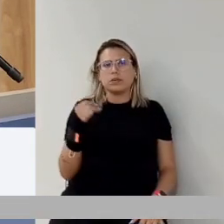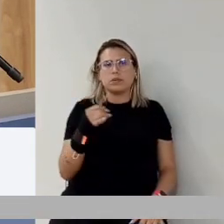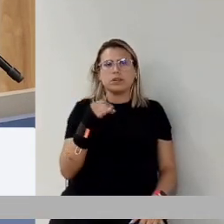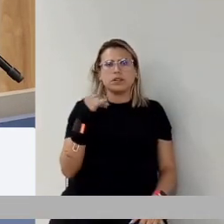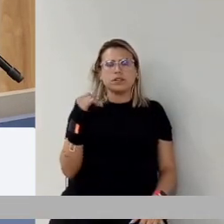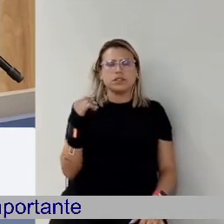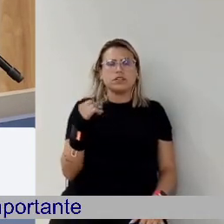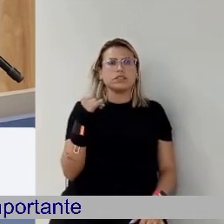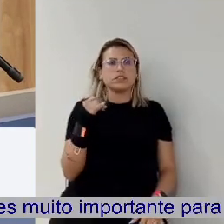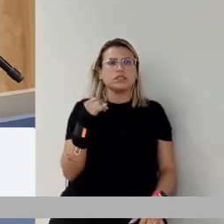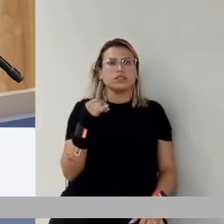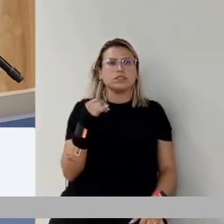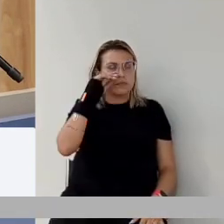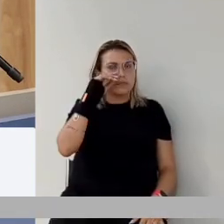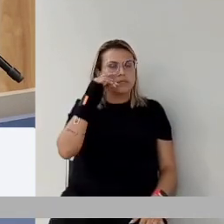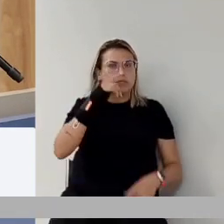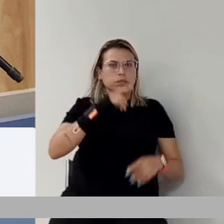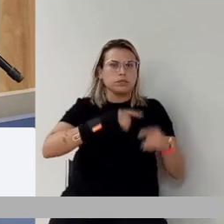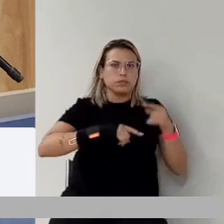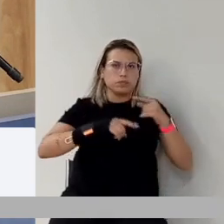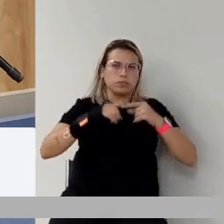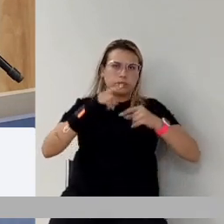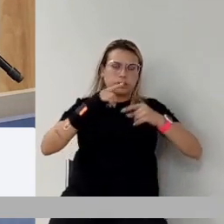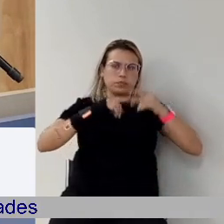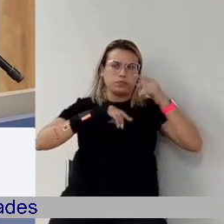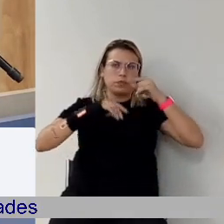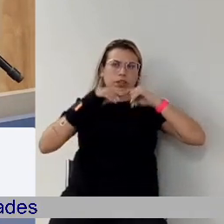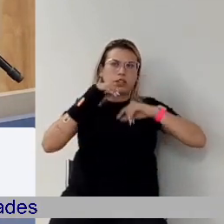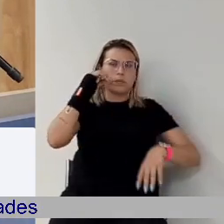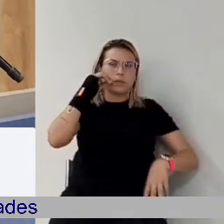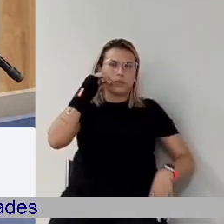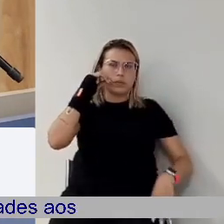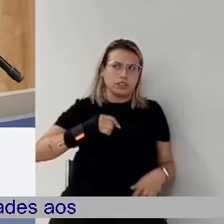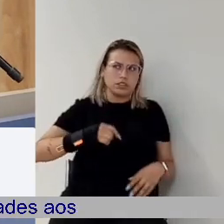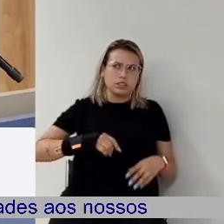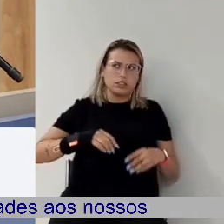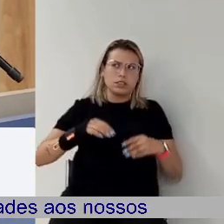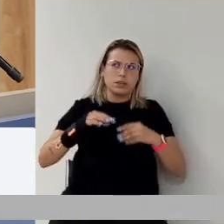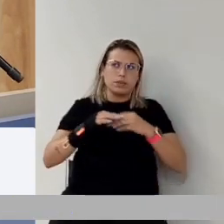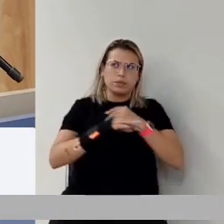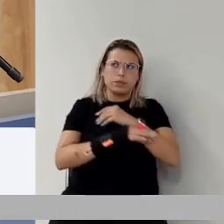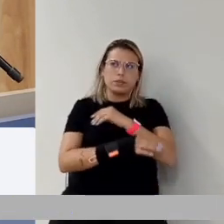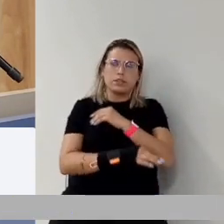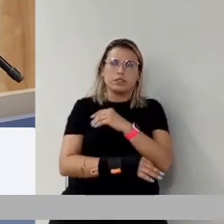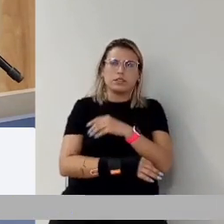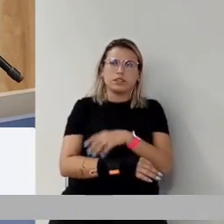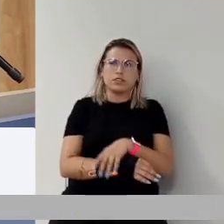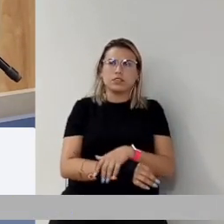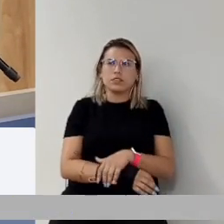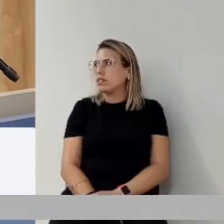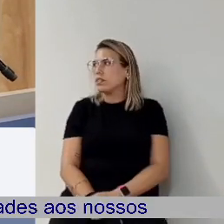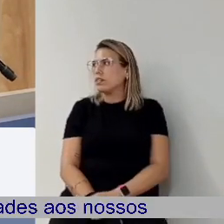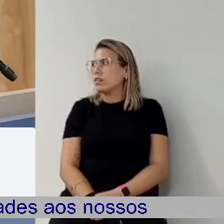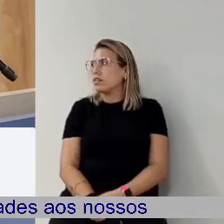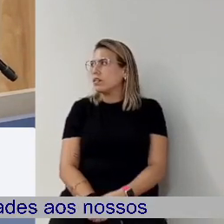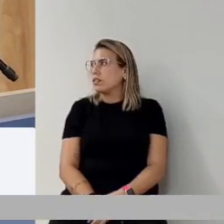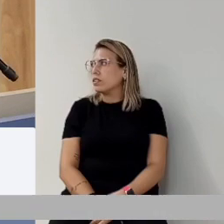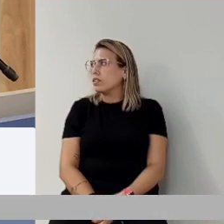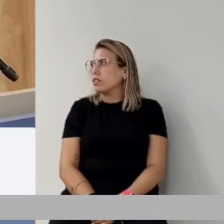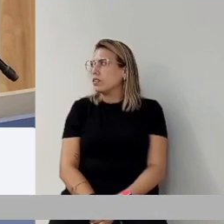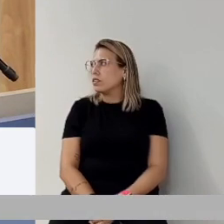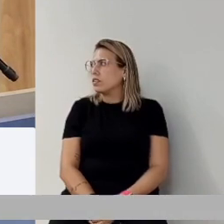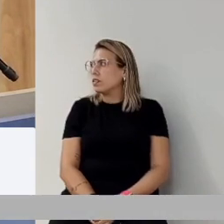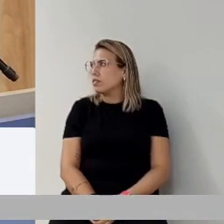importantes para o desenvolvimento para as oportunidades aos nossos tabuleirense k pois não pode ficar vontade